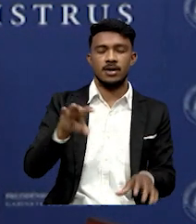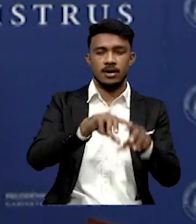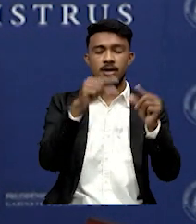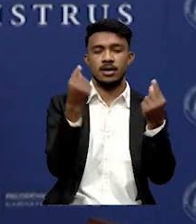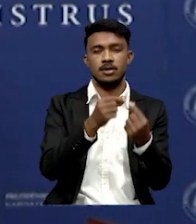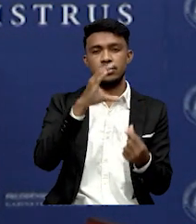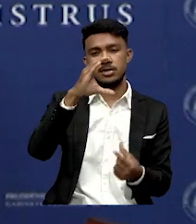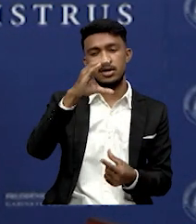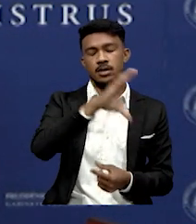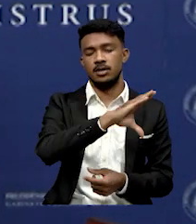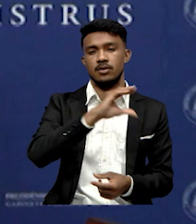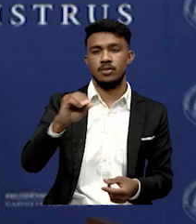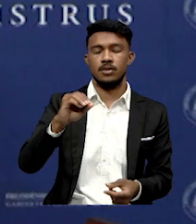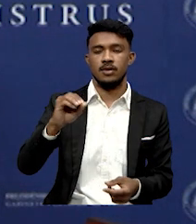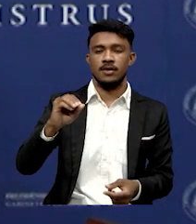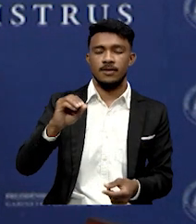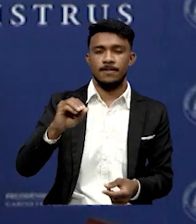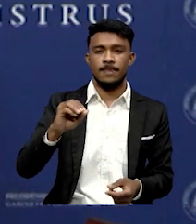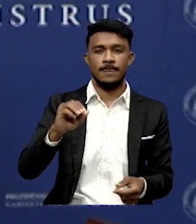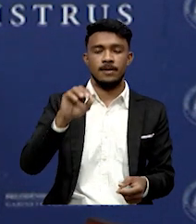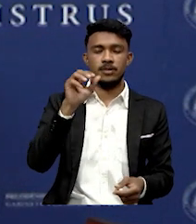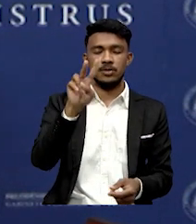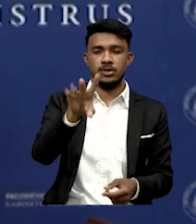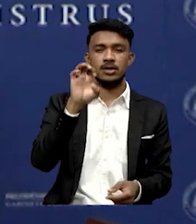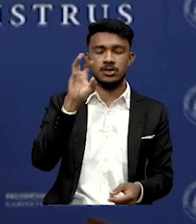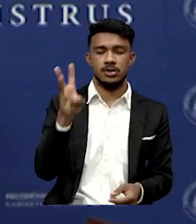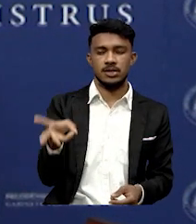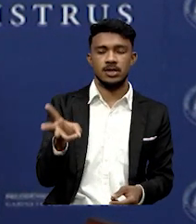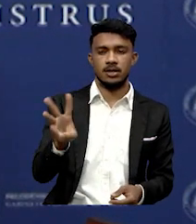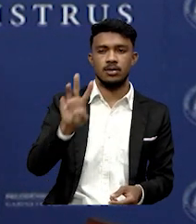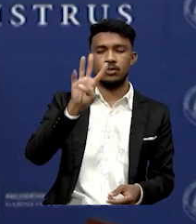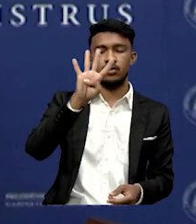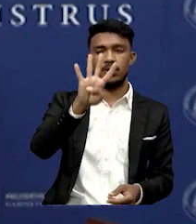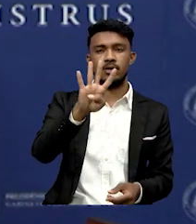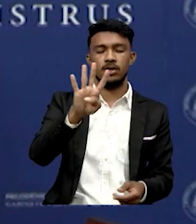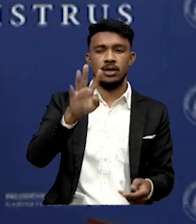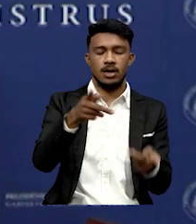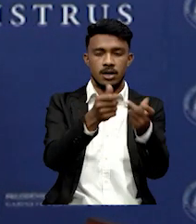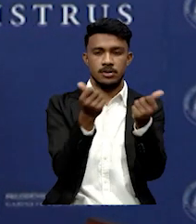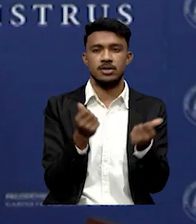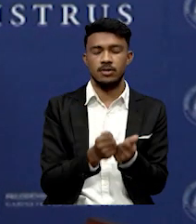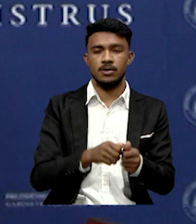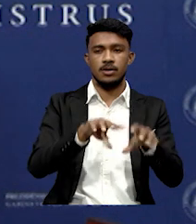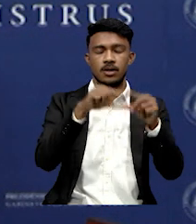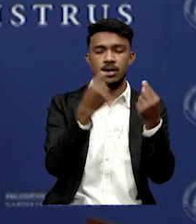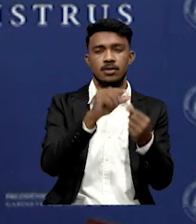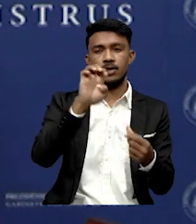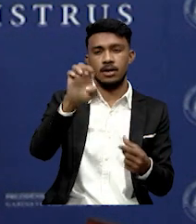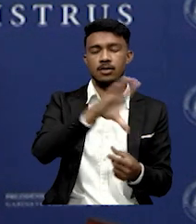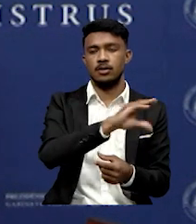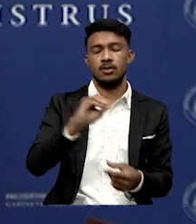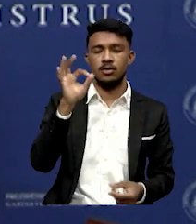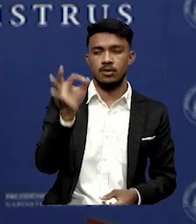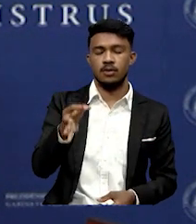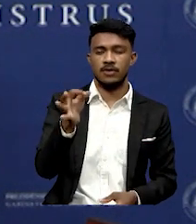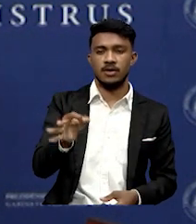ba técnico profissional grau D, 164 ba técnico administrativo grau E, 99 ba assistente